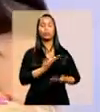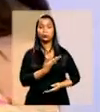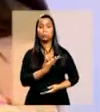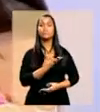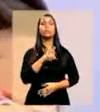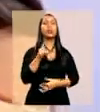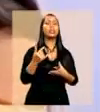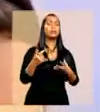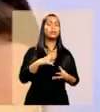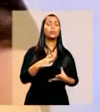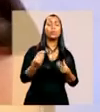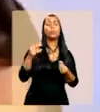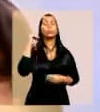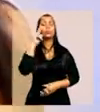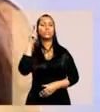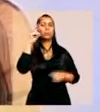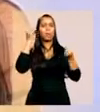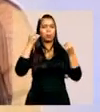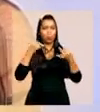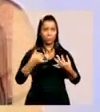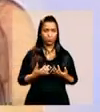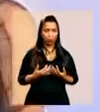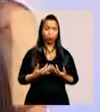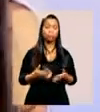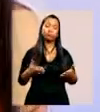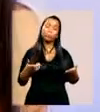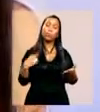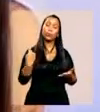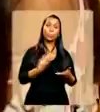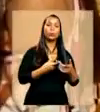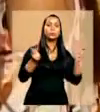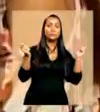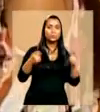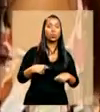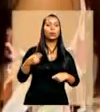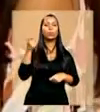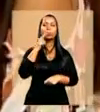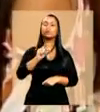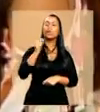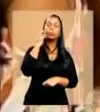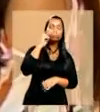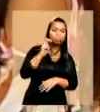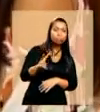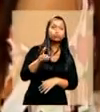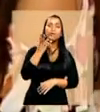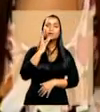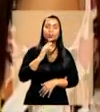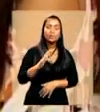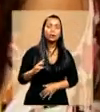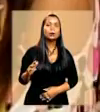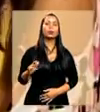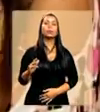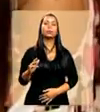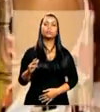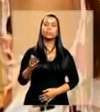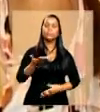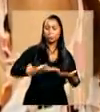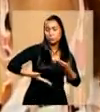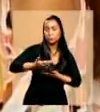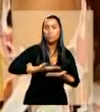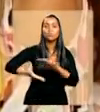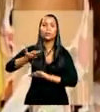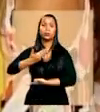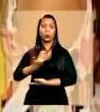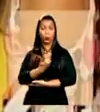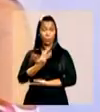com os amigos, ele vai ter muita história para contar. E é aí que a gente consegue ouvir a criança,